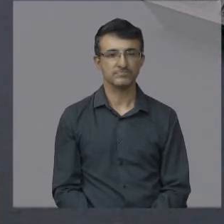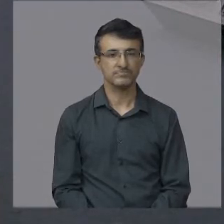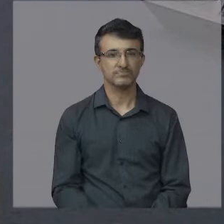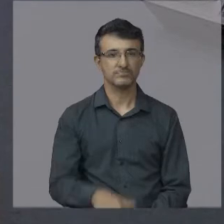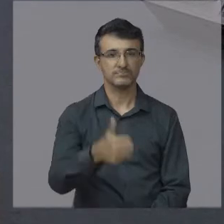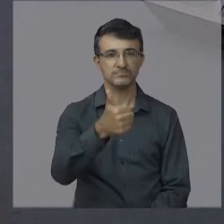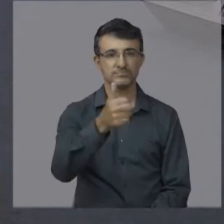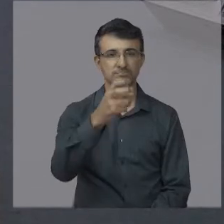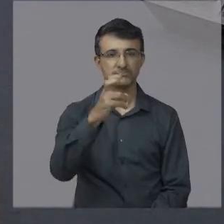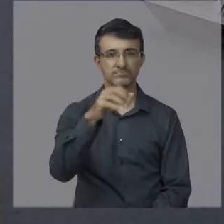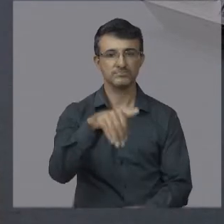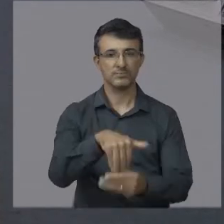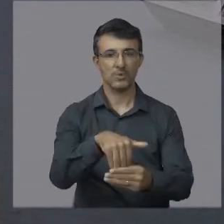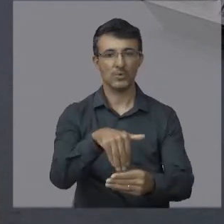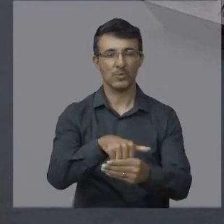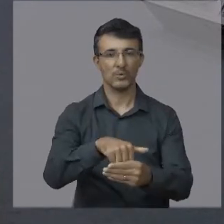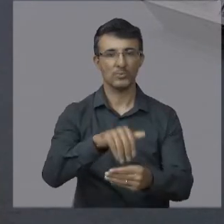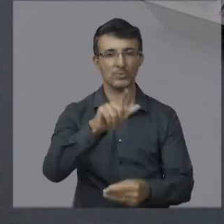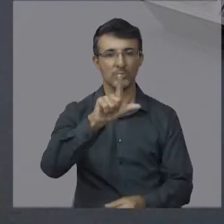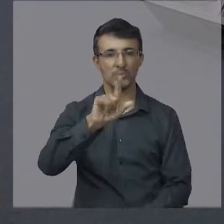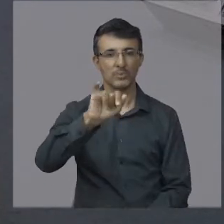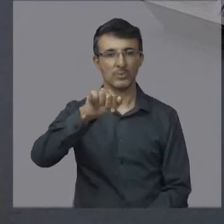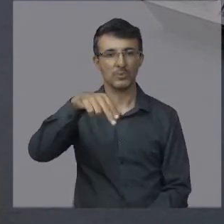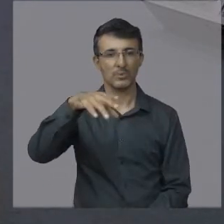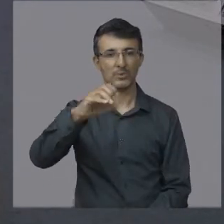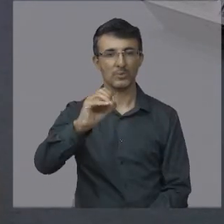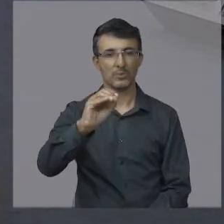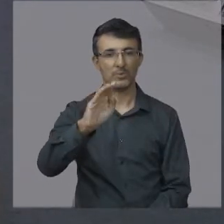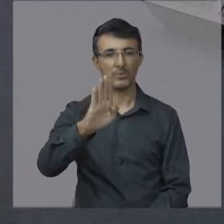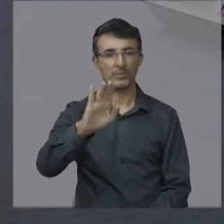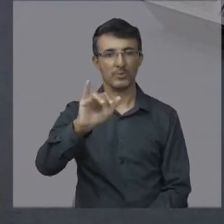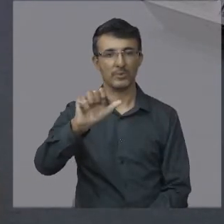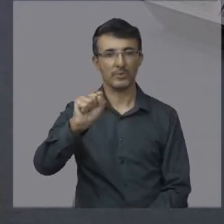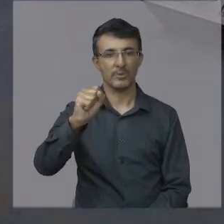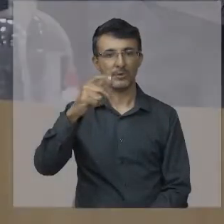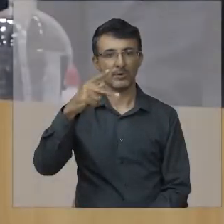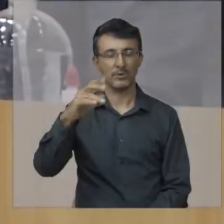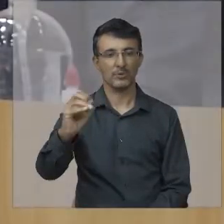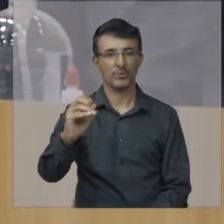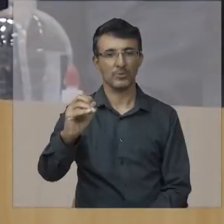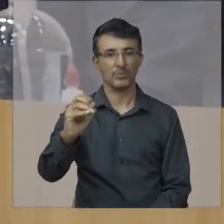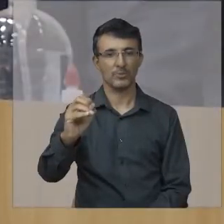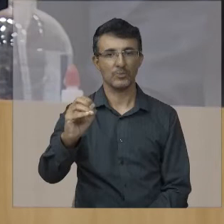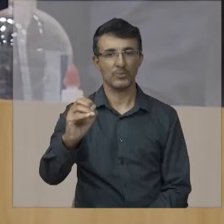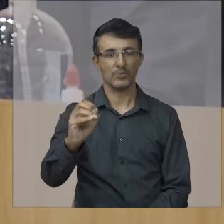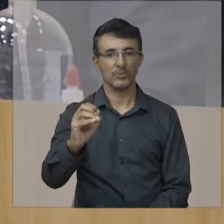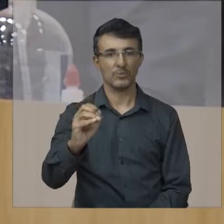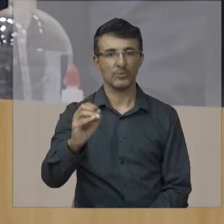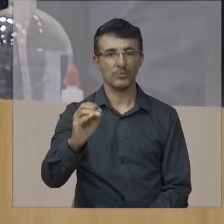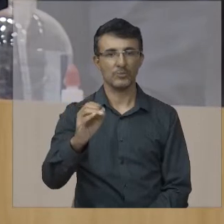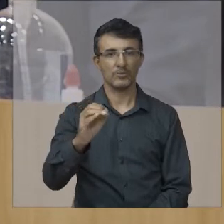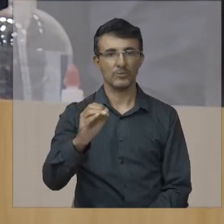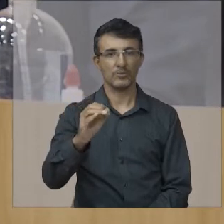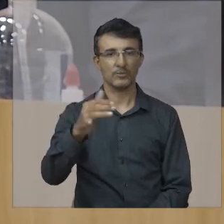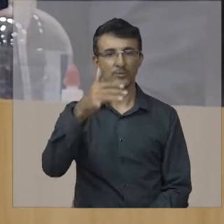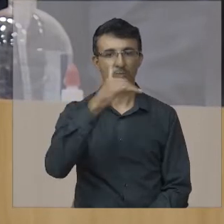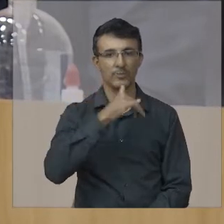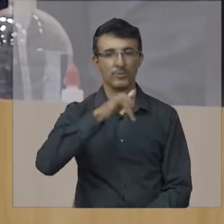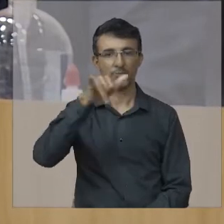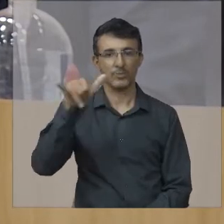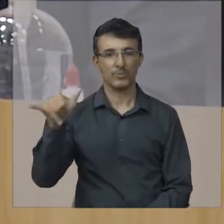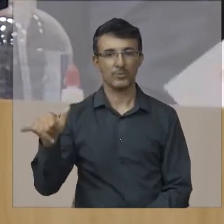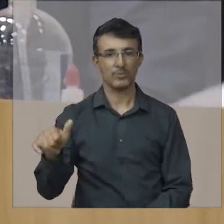Vereador Lino Bispo, 6 votos brancos. Declaramos, então, eleito como segundo vice-presidente para o